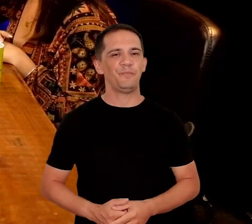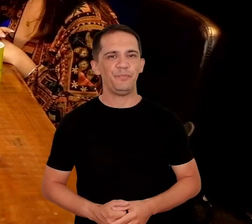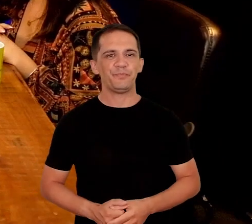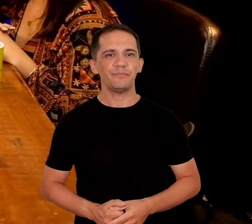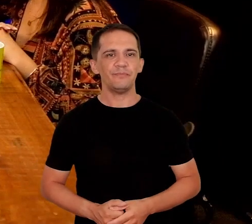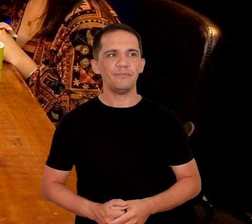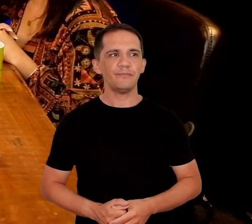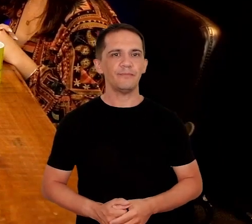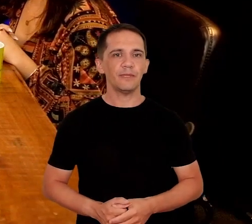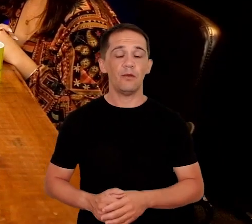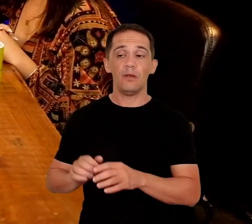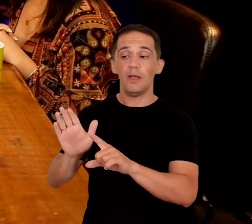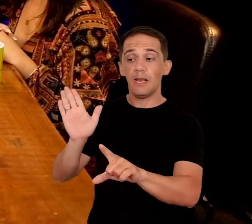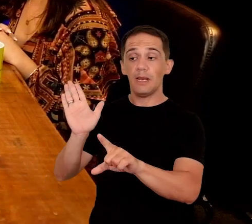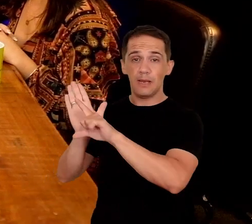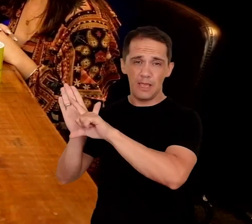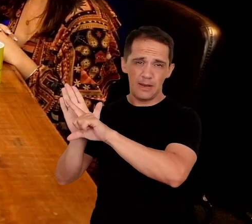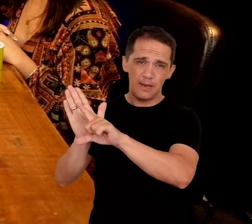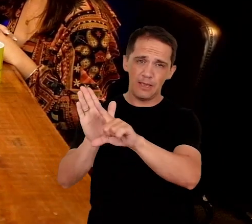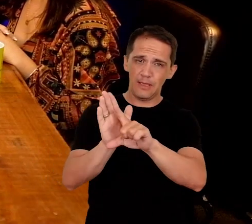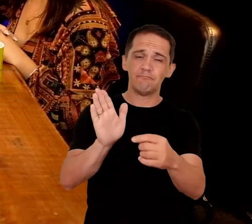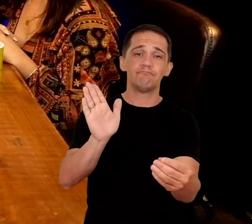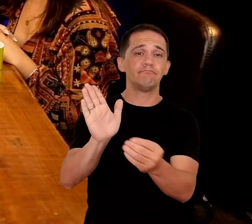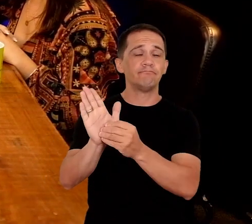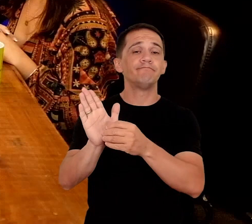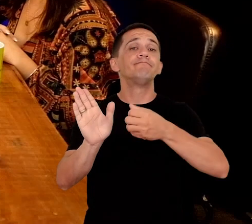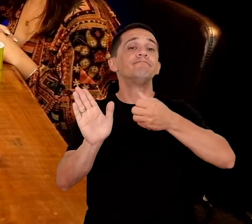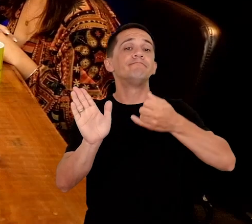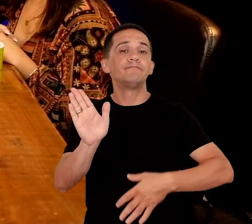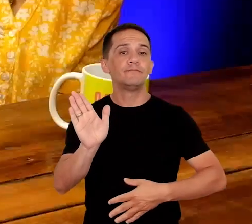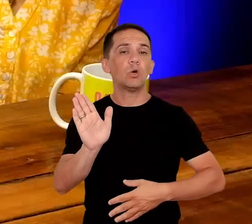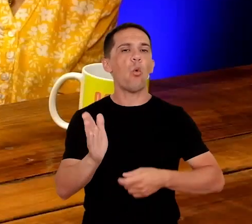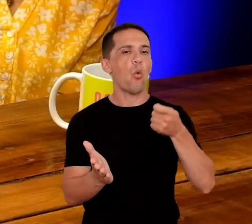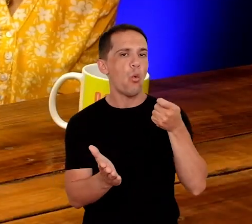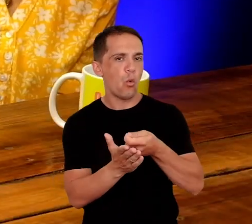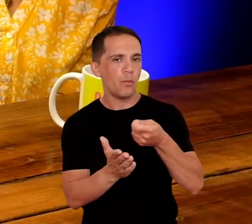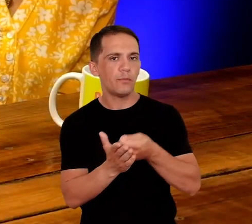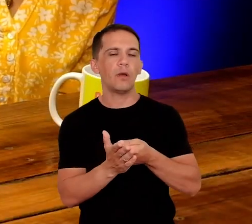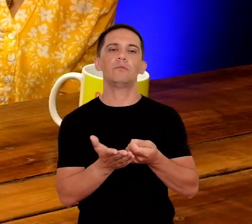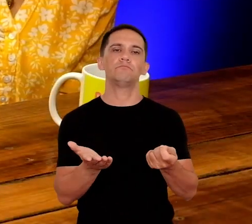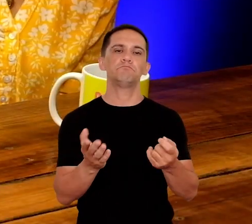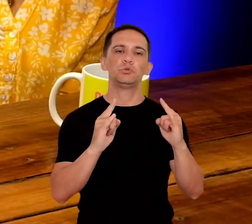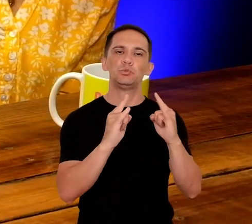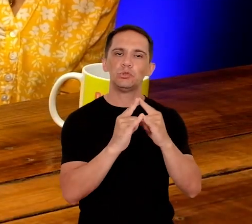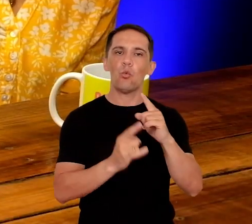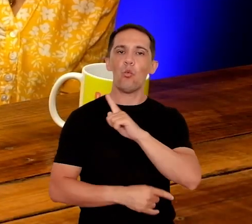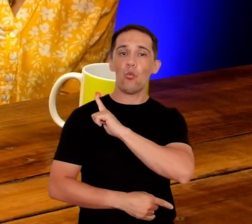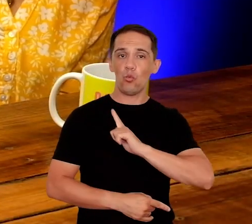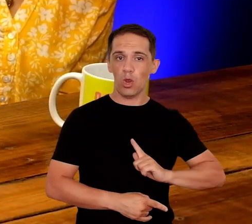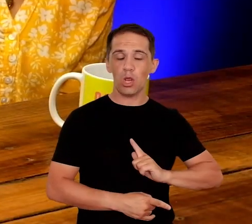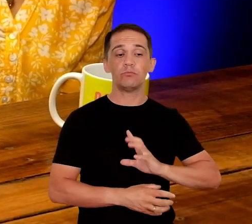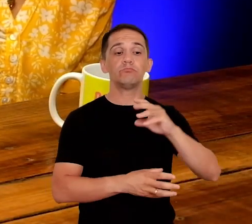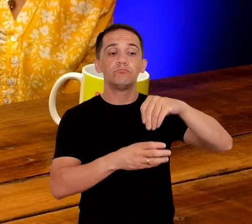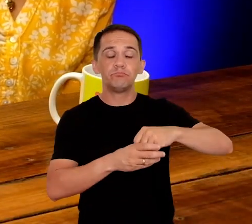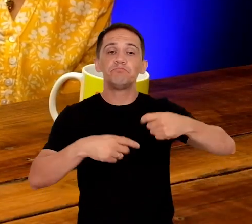apavorar. sabemos que, segundo as leis, né, que já foram criadas, todo órgão público